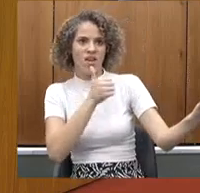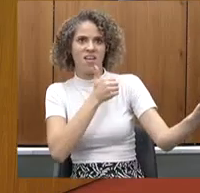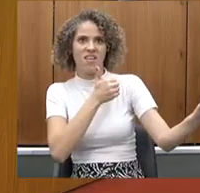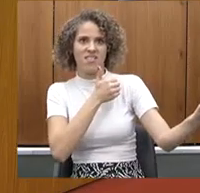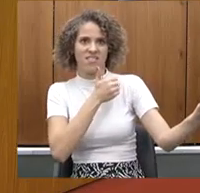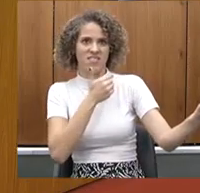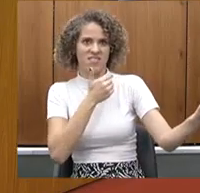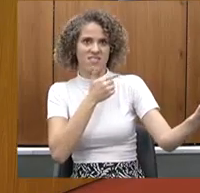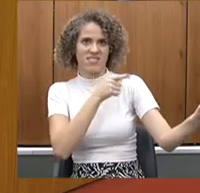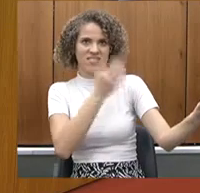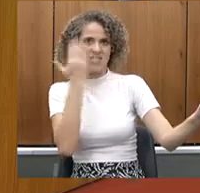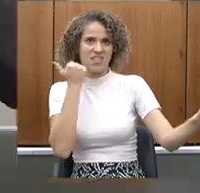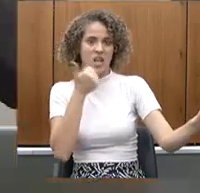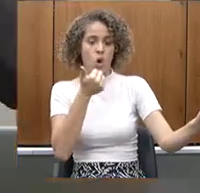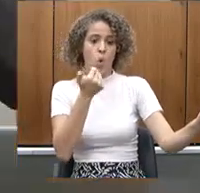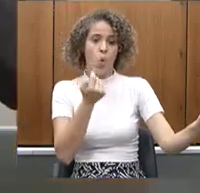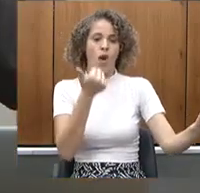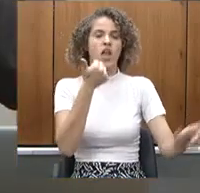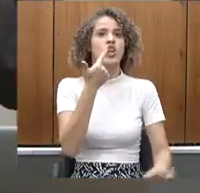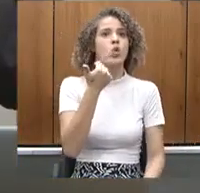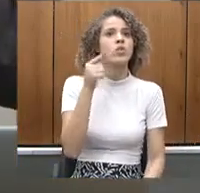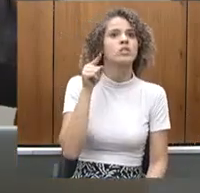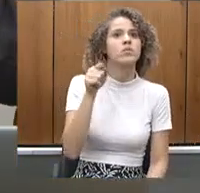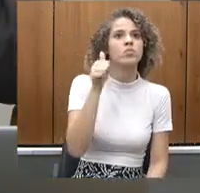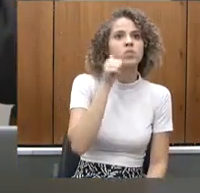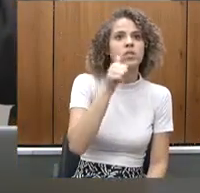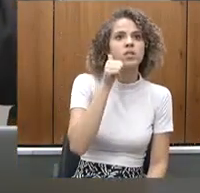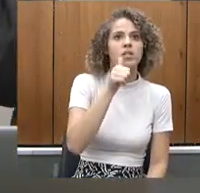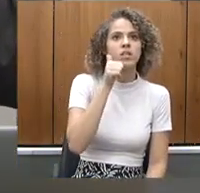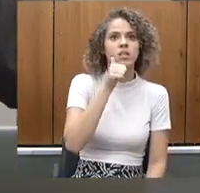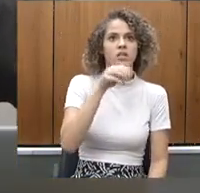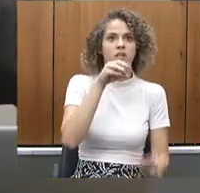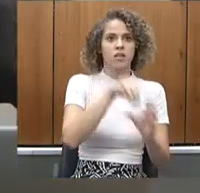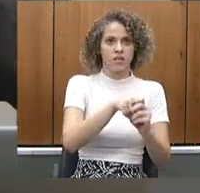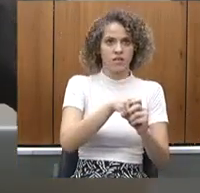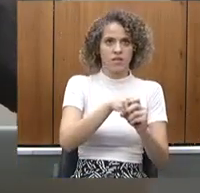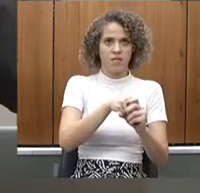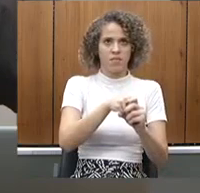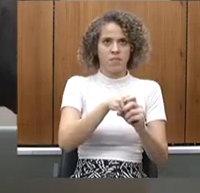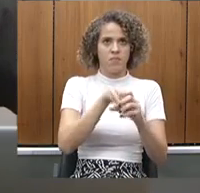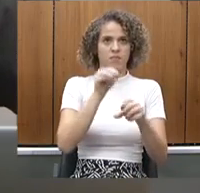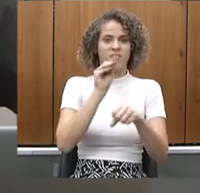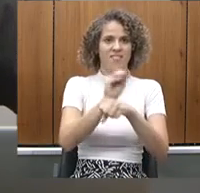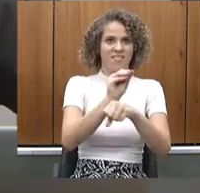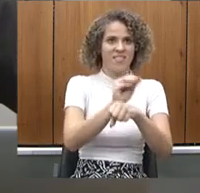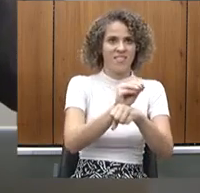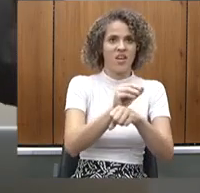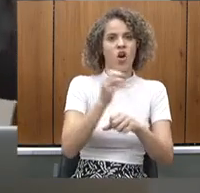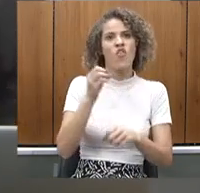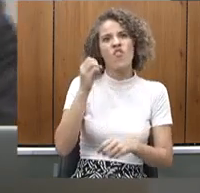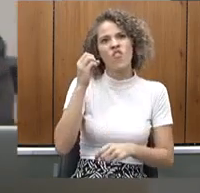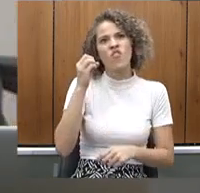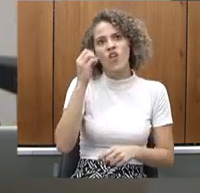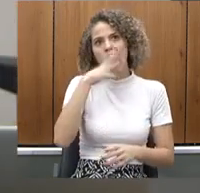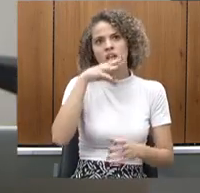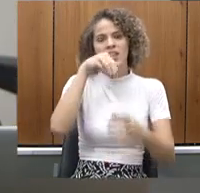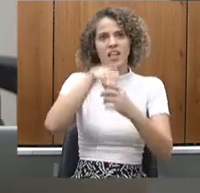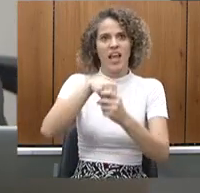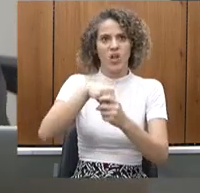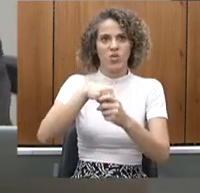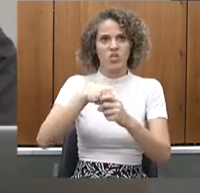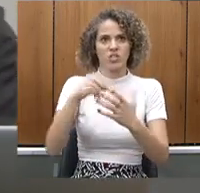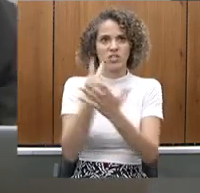João Leite ouviu aqui quase 12 mil mulheres atendidas na Patrulha de prevenção doméstica violência doméstica o deputado João Leite lembrou